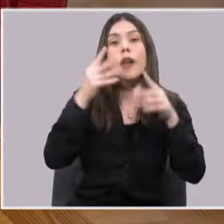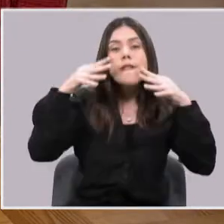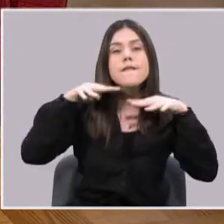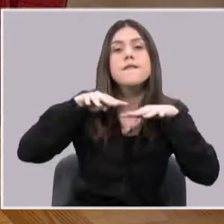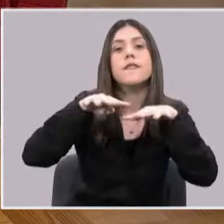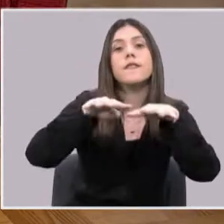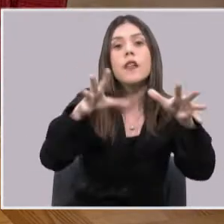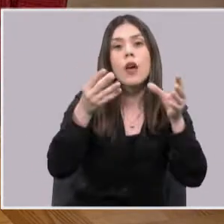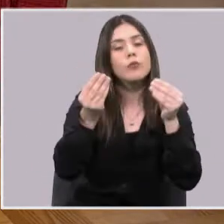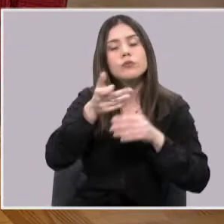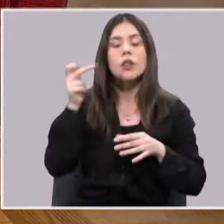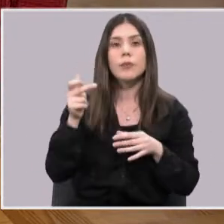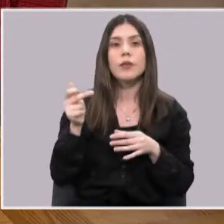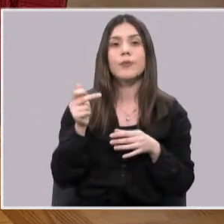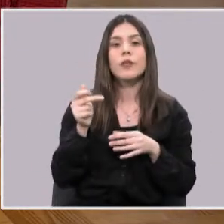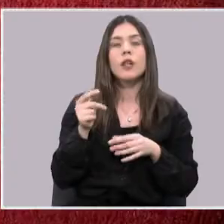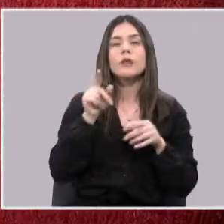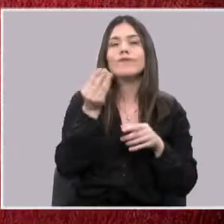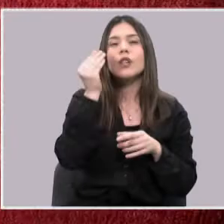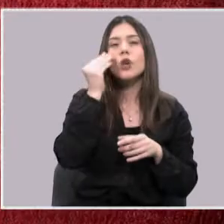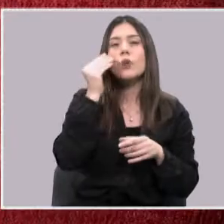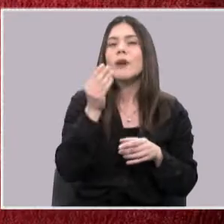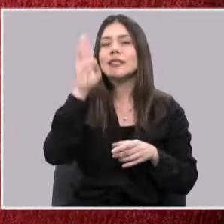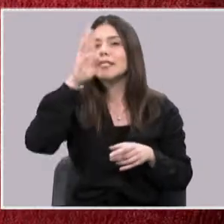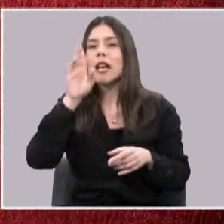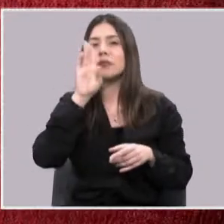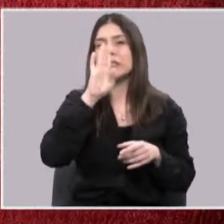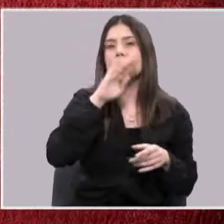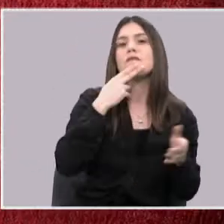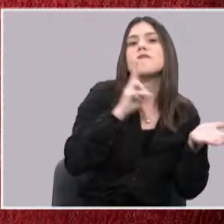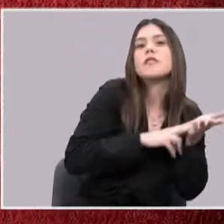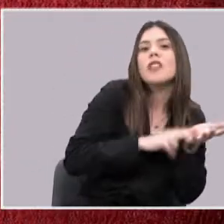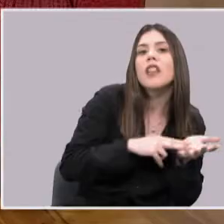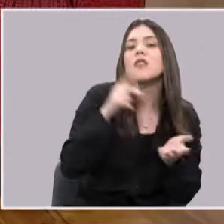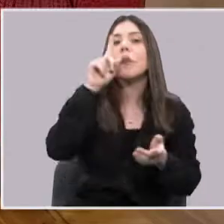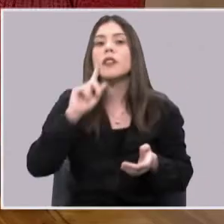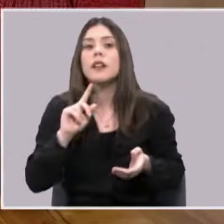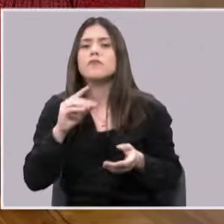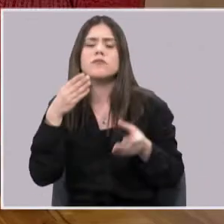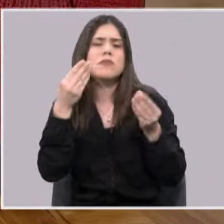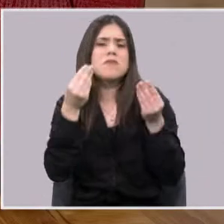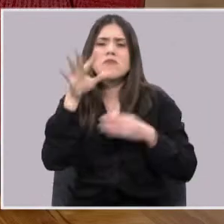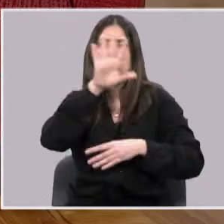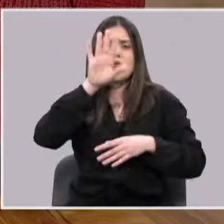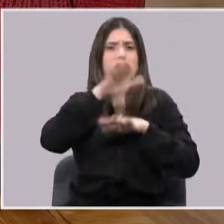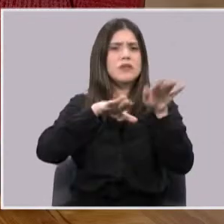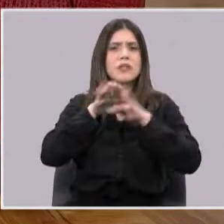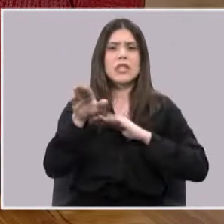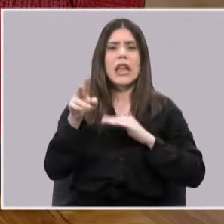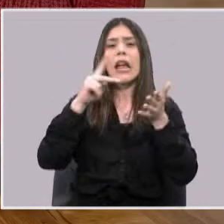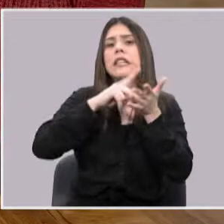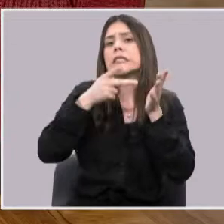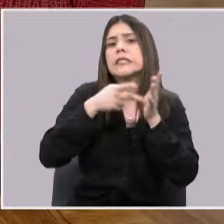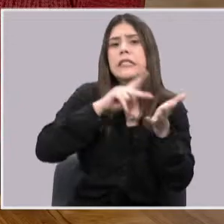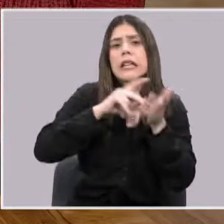se dissemina a uma velocidade brutal. E como é que se apura a verdade jornalística no espaço público? Apura-se de muitas formas,